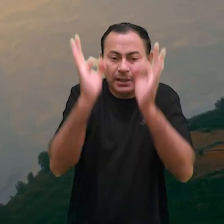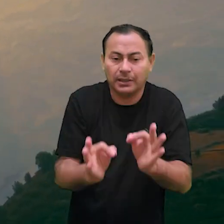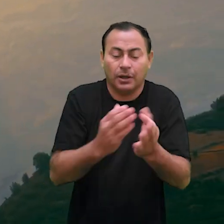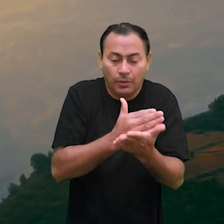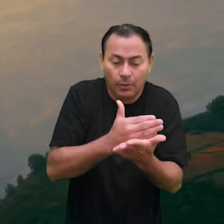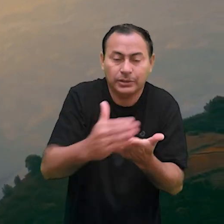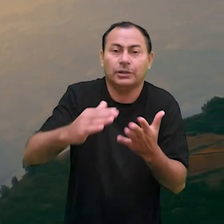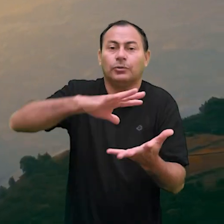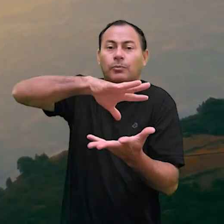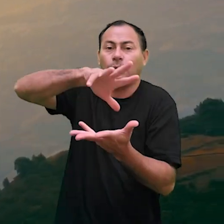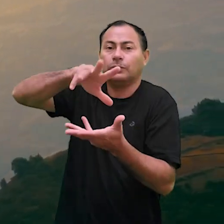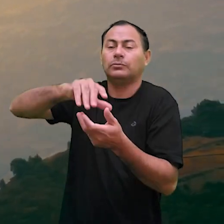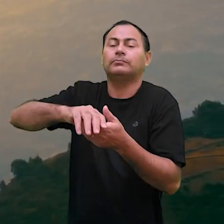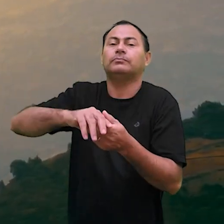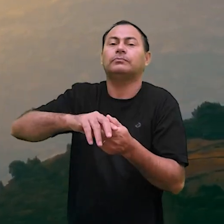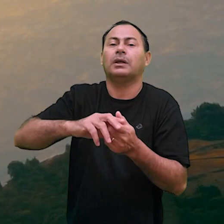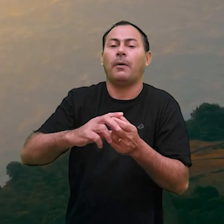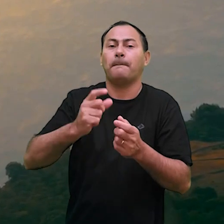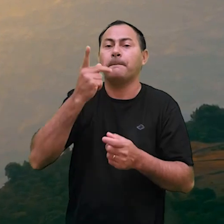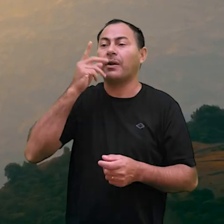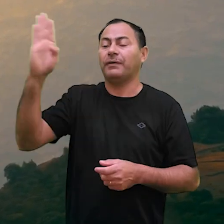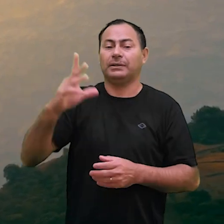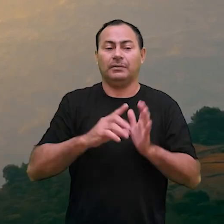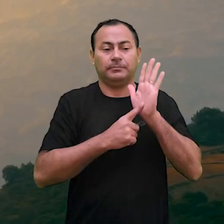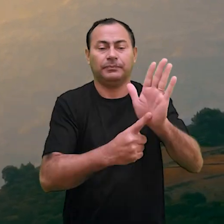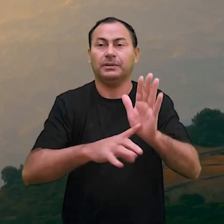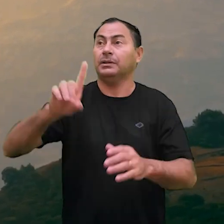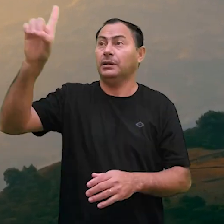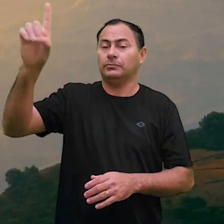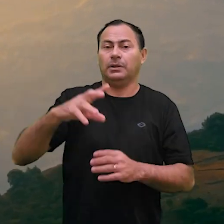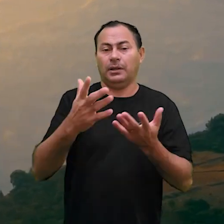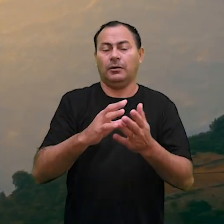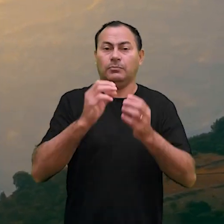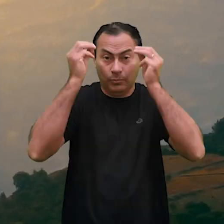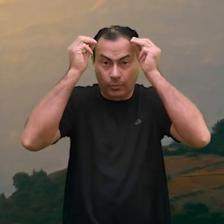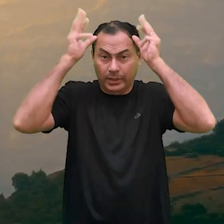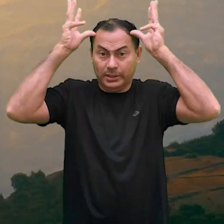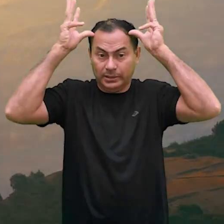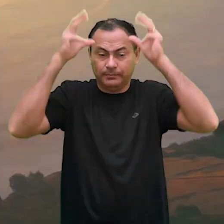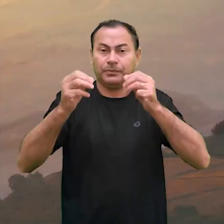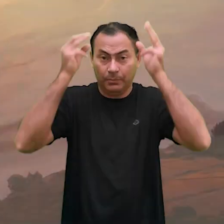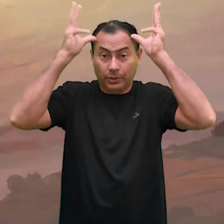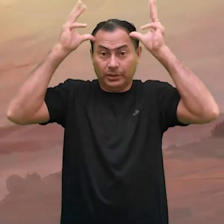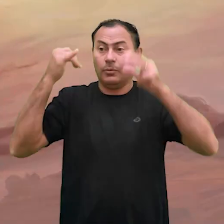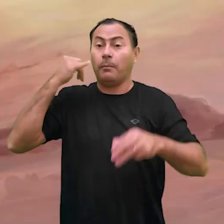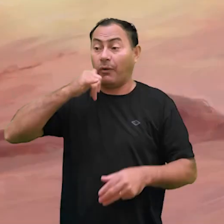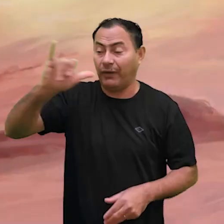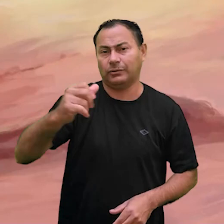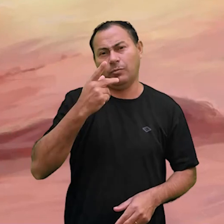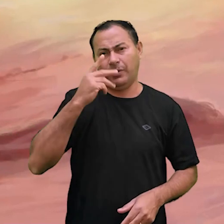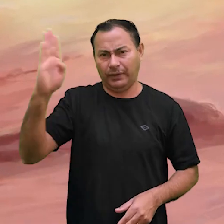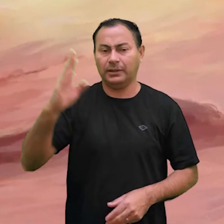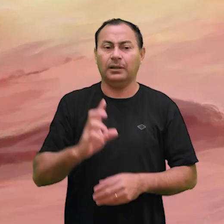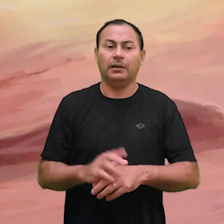perto de alguma conclusão sobre as origens é o profeta que tem a revelação de Deus. É exatamente o caso de Moisés.